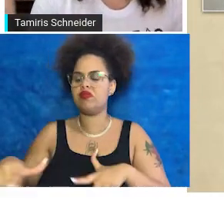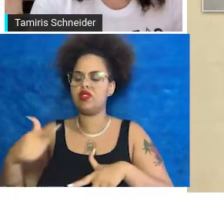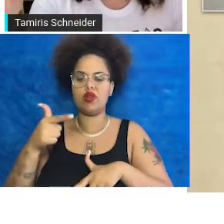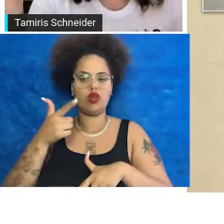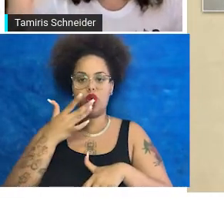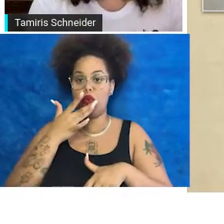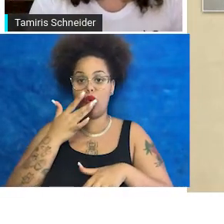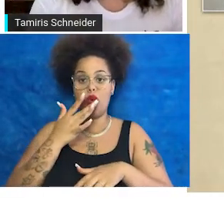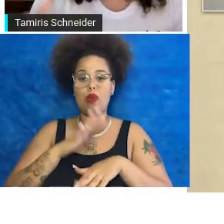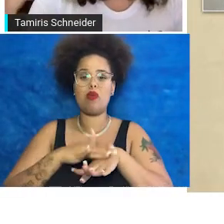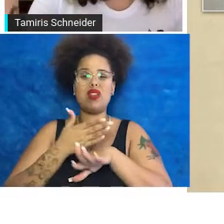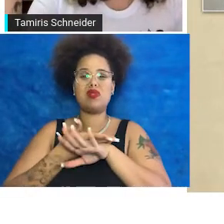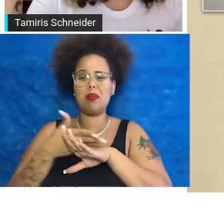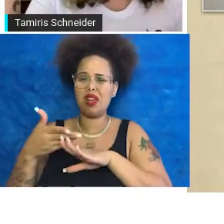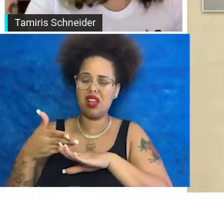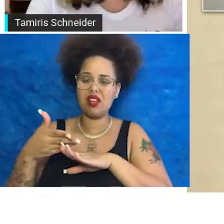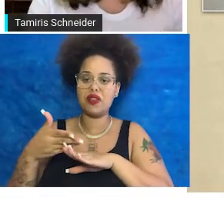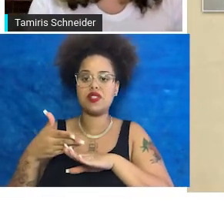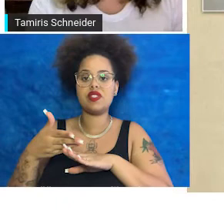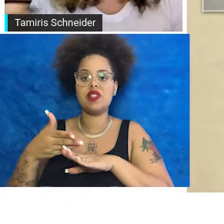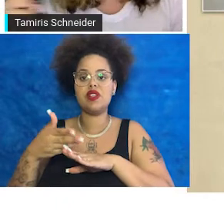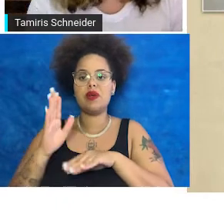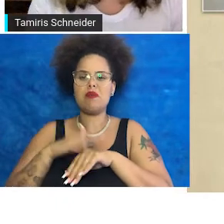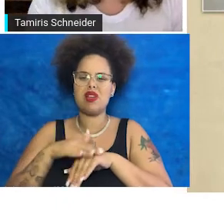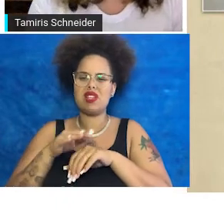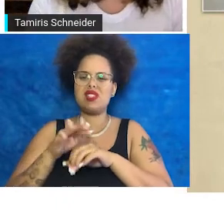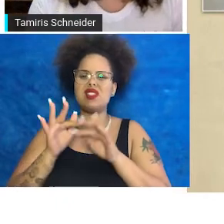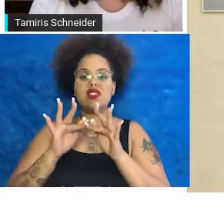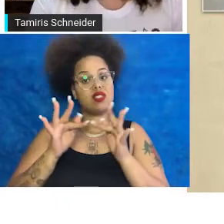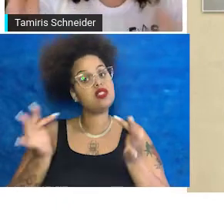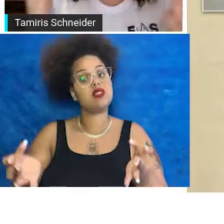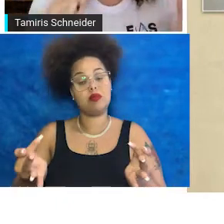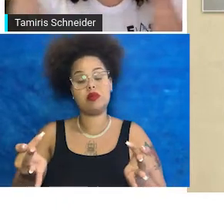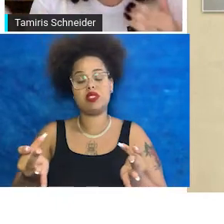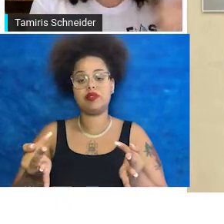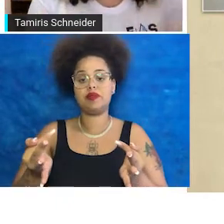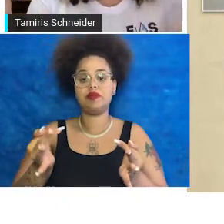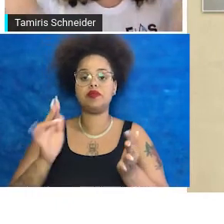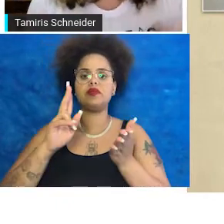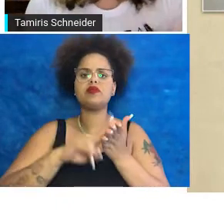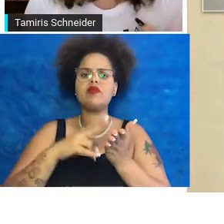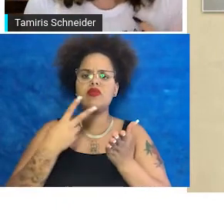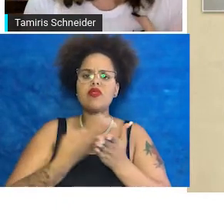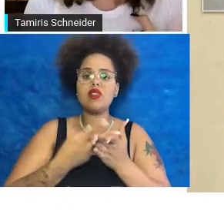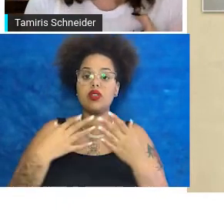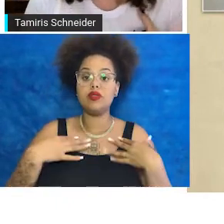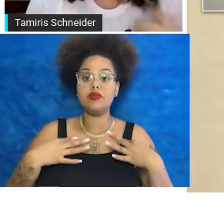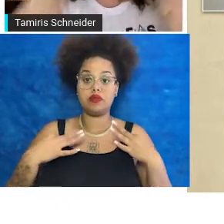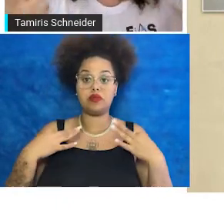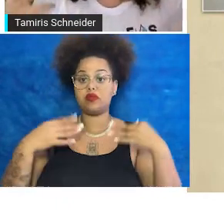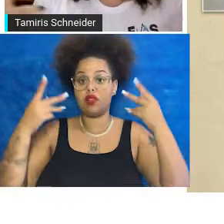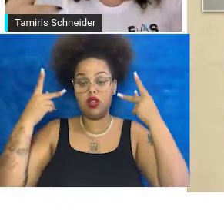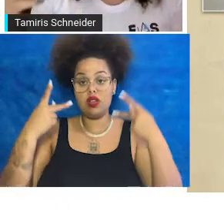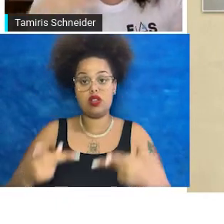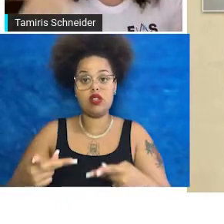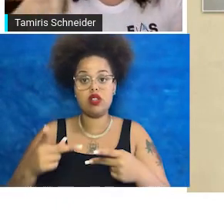nenhuma. Roupas mais brancas, roupas mais simples, né? Então, traduzir na roupa da personagem o que ela passa